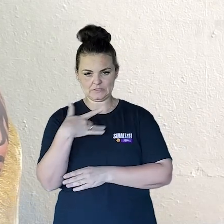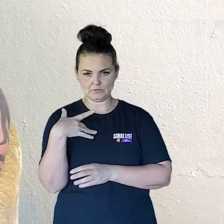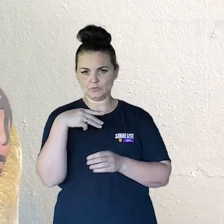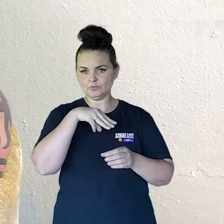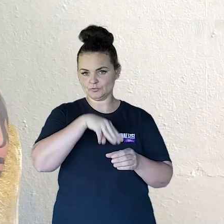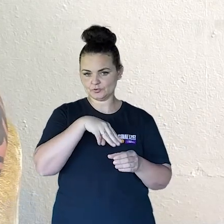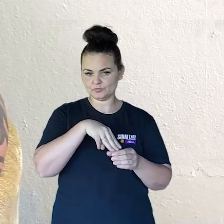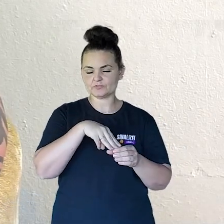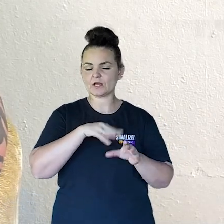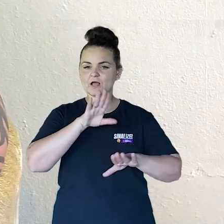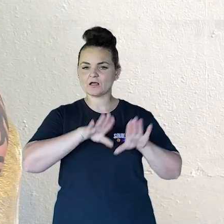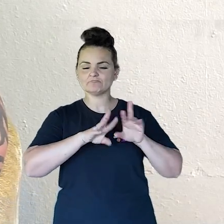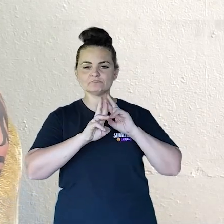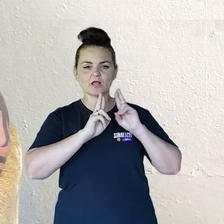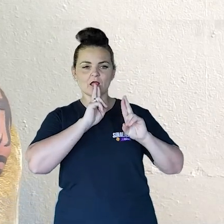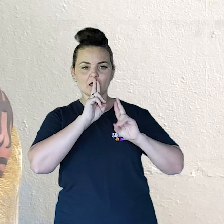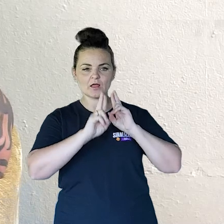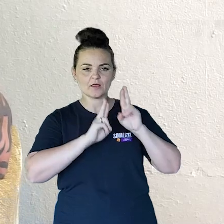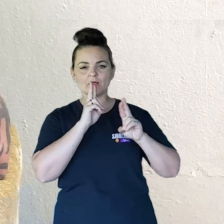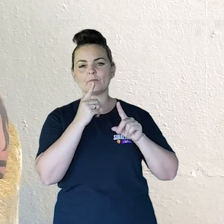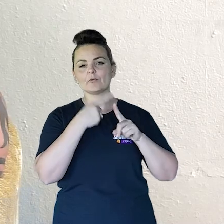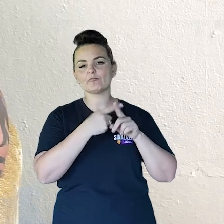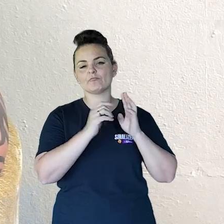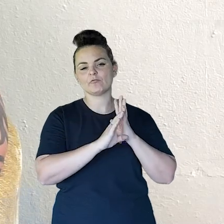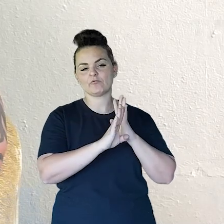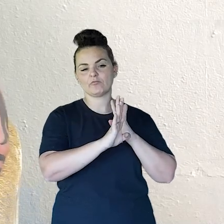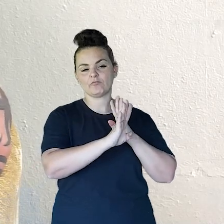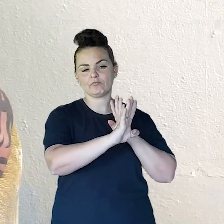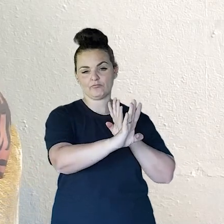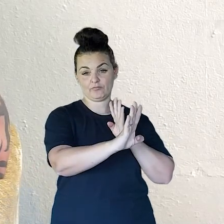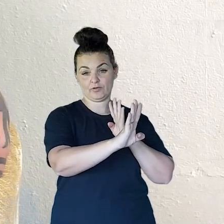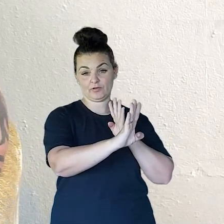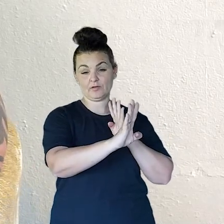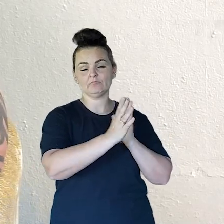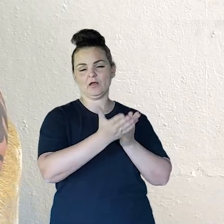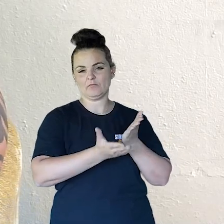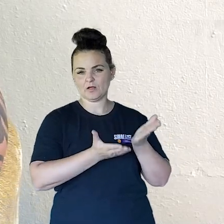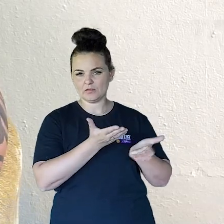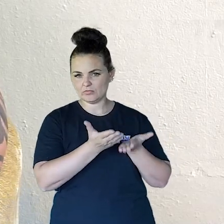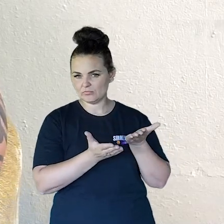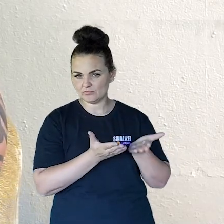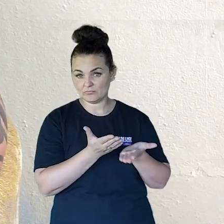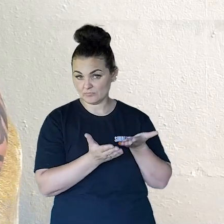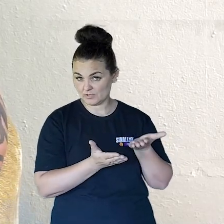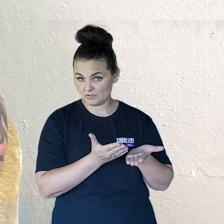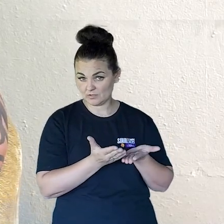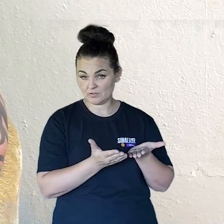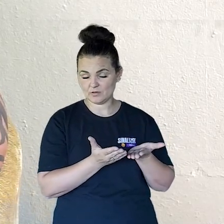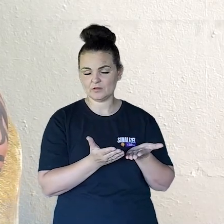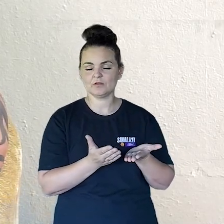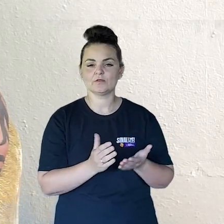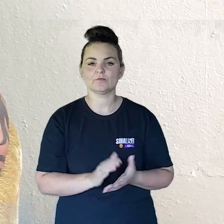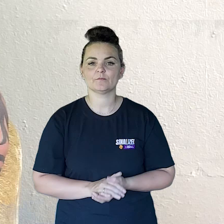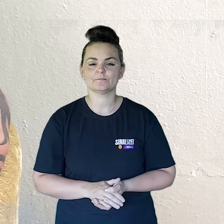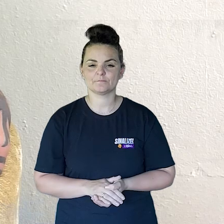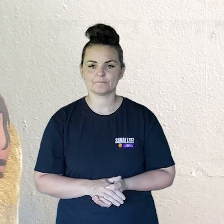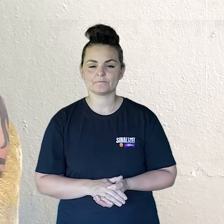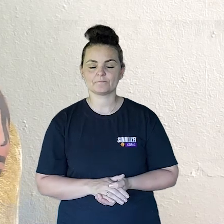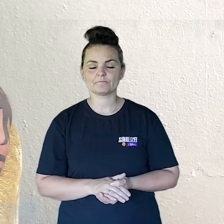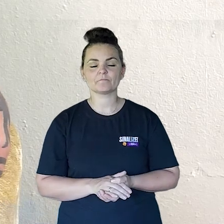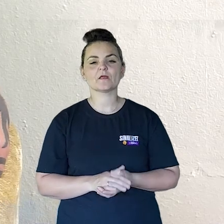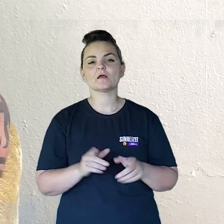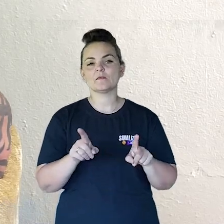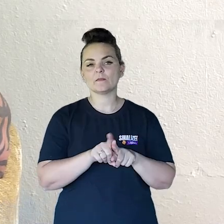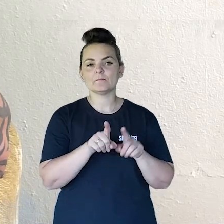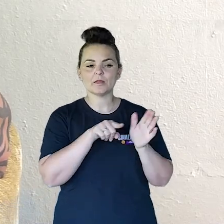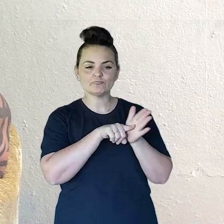elas reclamam de muita coisa, fila de espera, o atendimento, questão para demora em